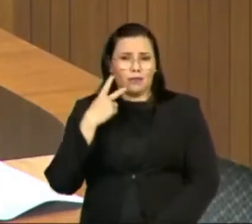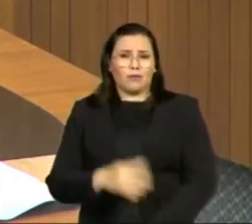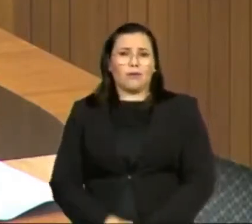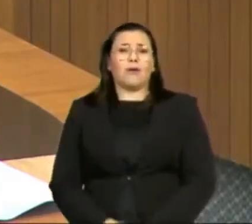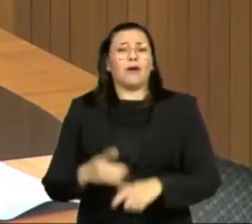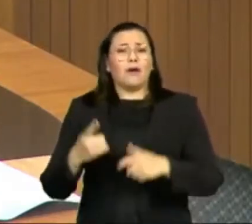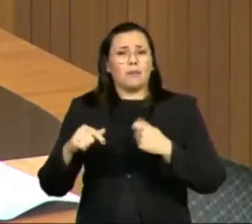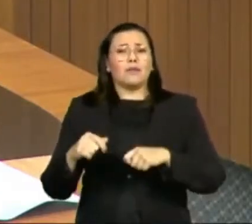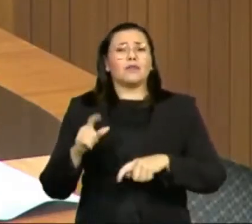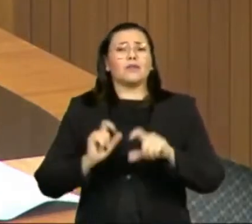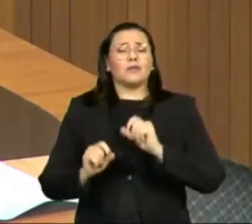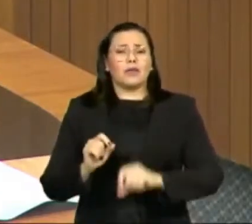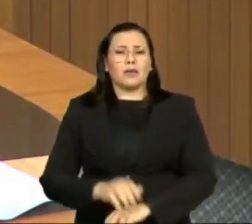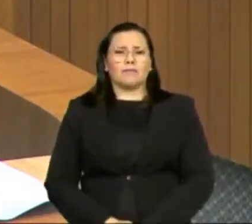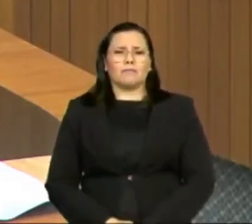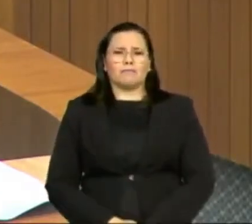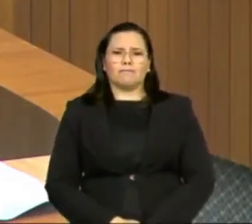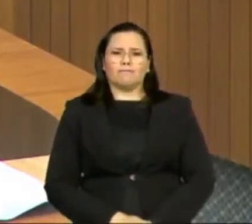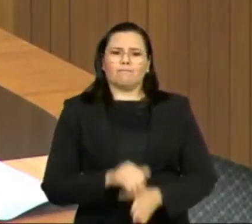maníaco sexual.